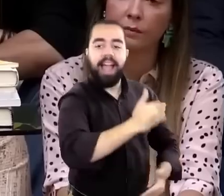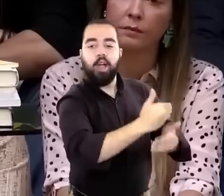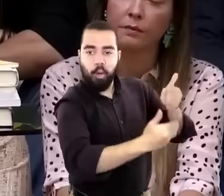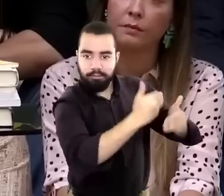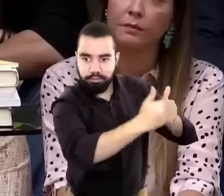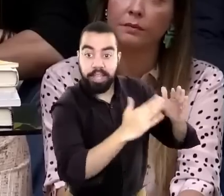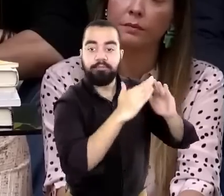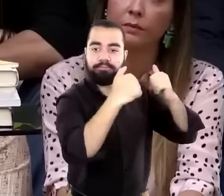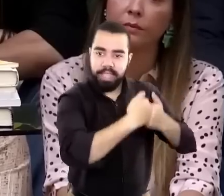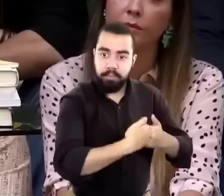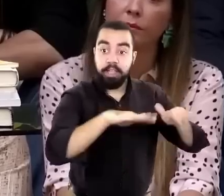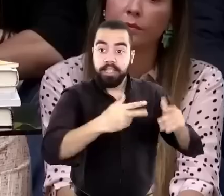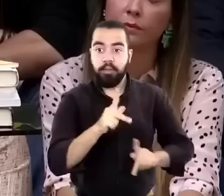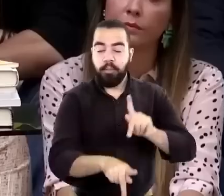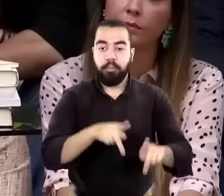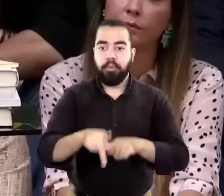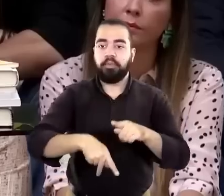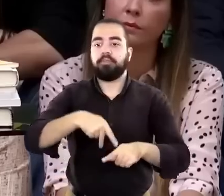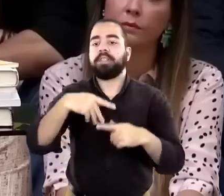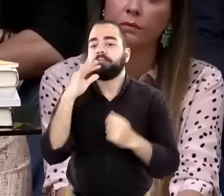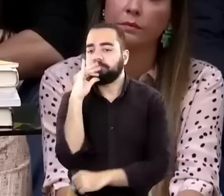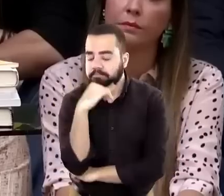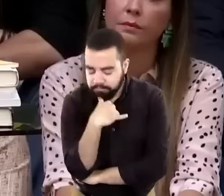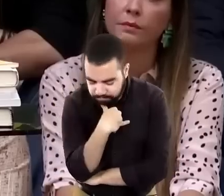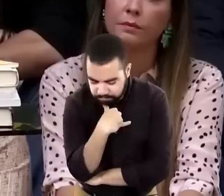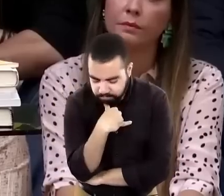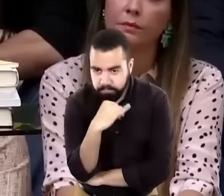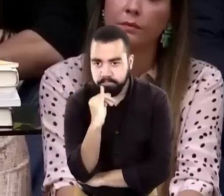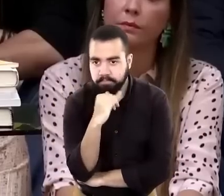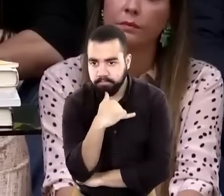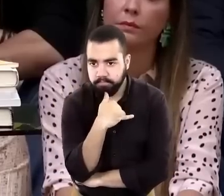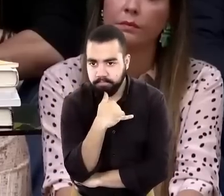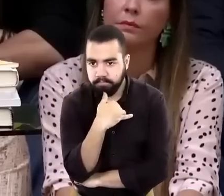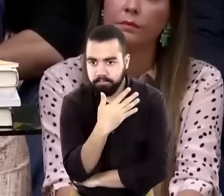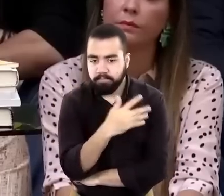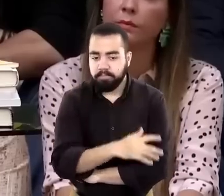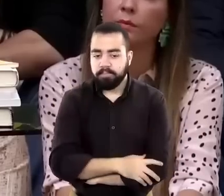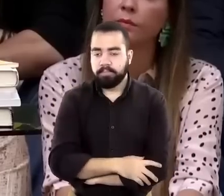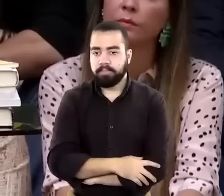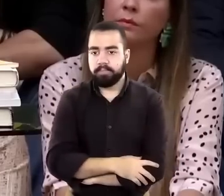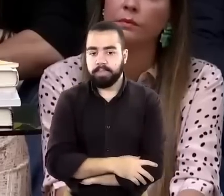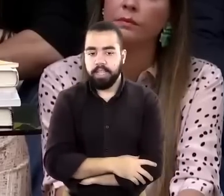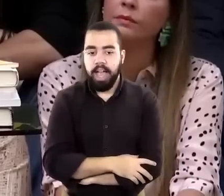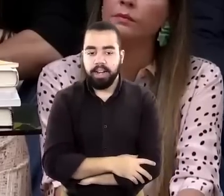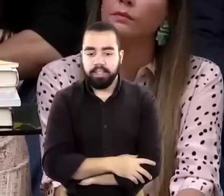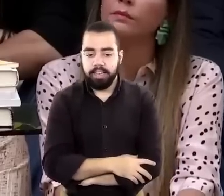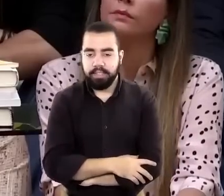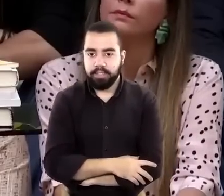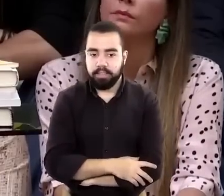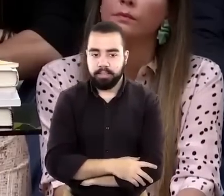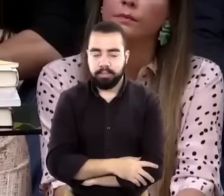o desânimo do povo, completamente rendido ao desânimo, de tal maneira que ninguém mais acreditava